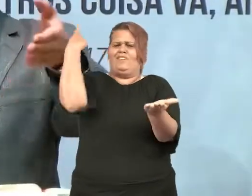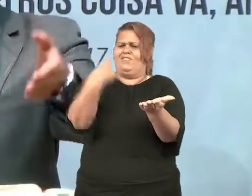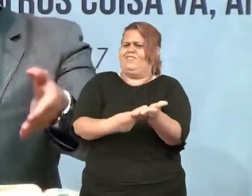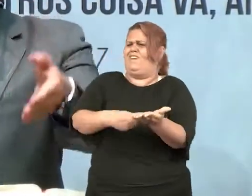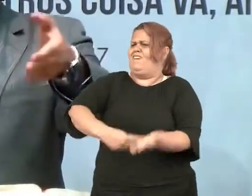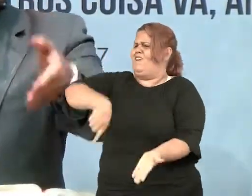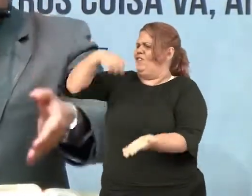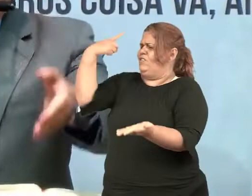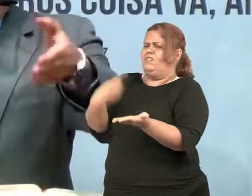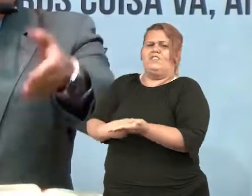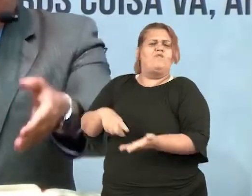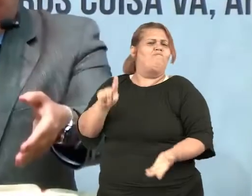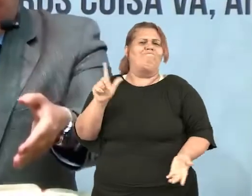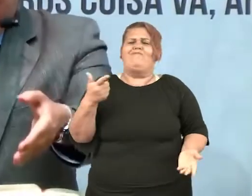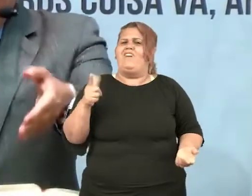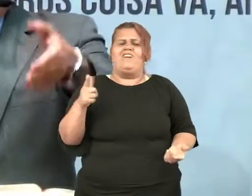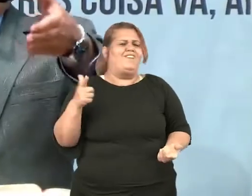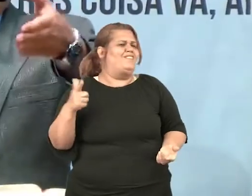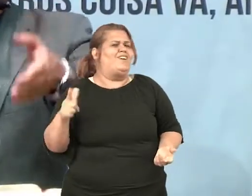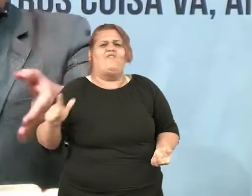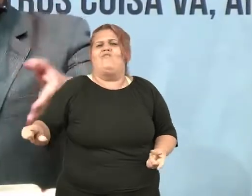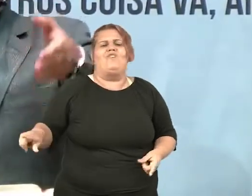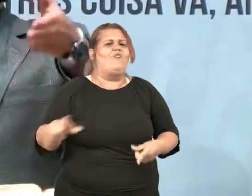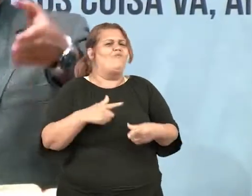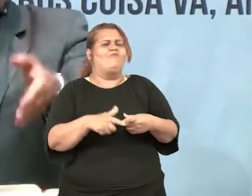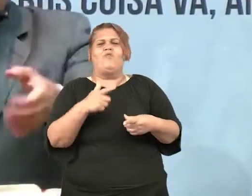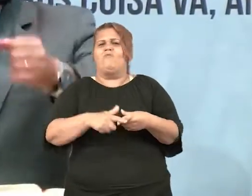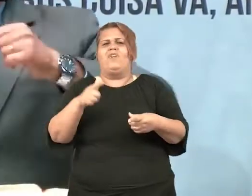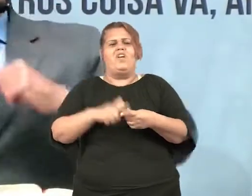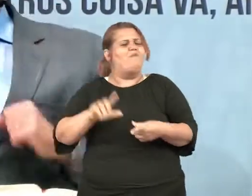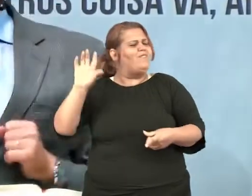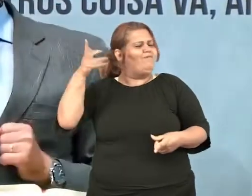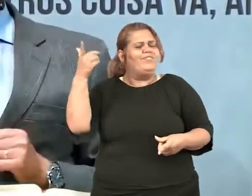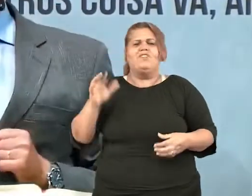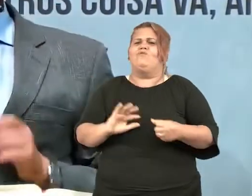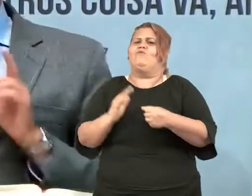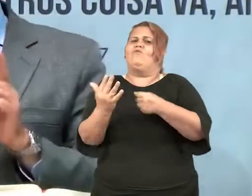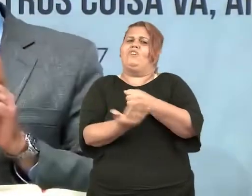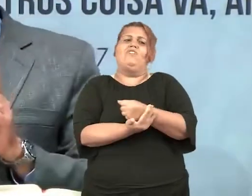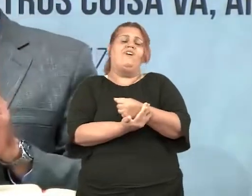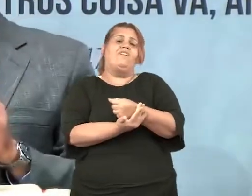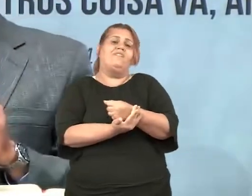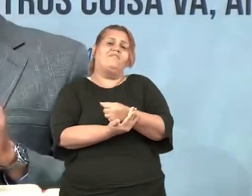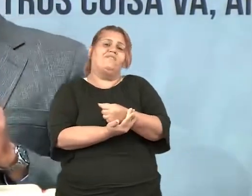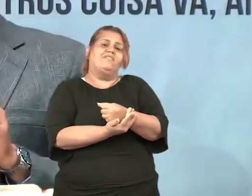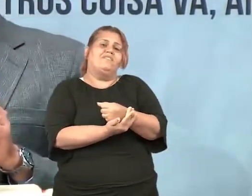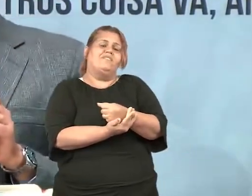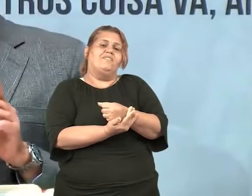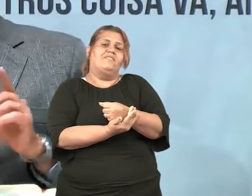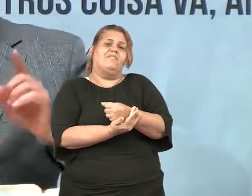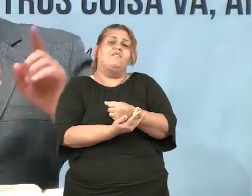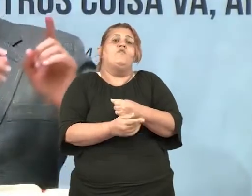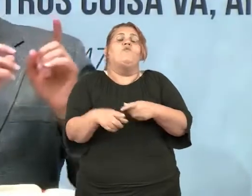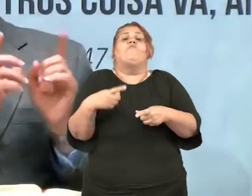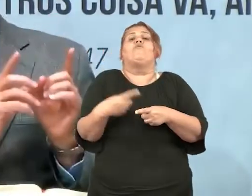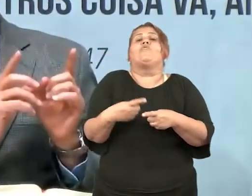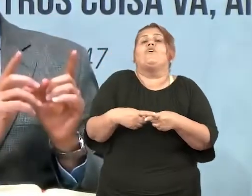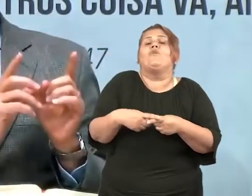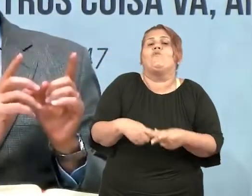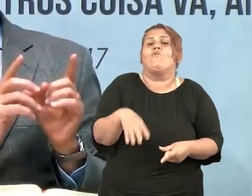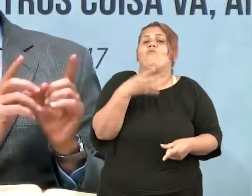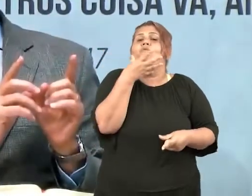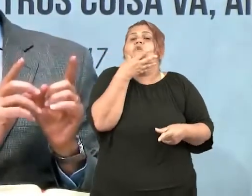ação, também não puderam resolver este problema que assola a humanidade. Sabem por quê? Porque o homem